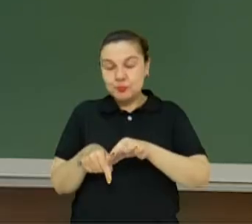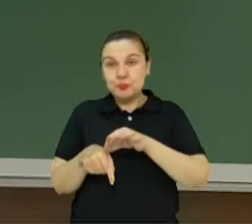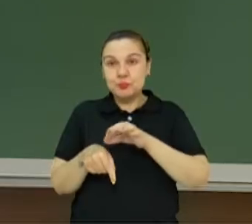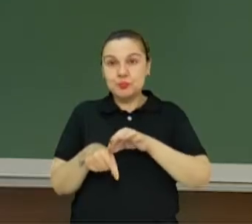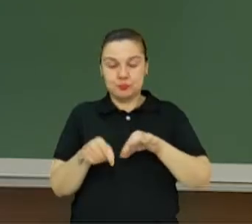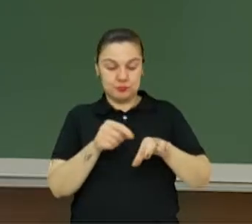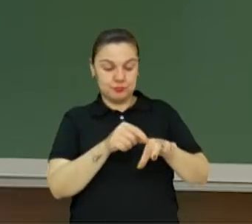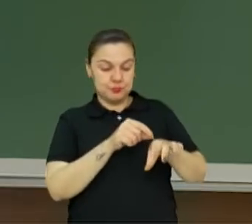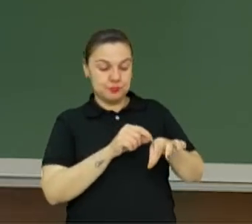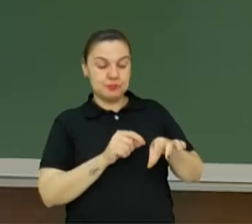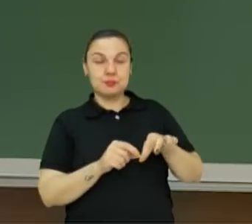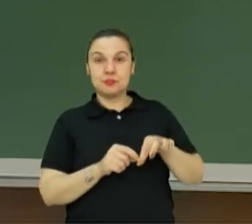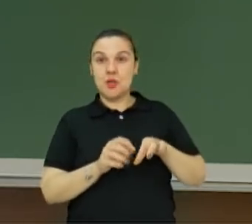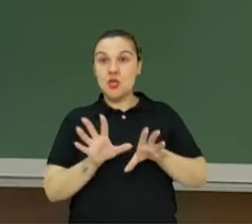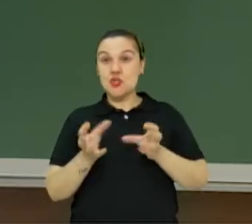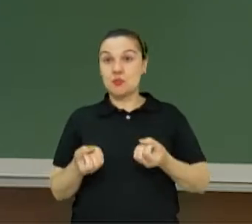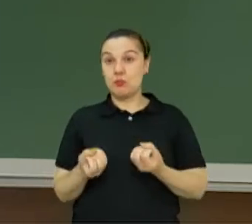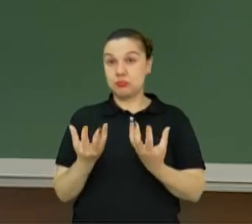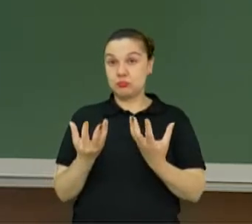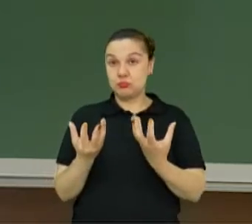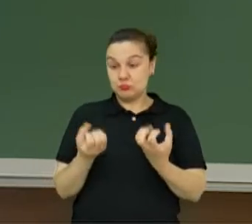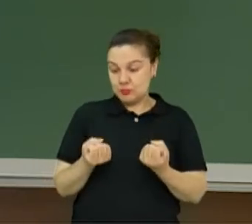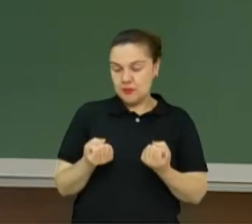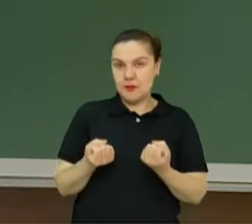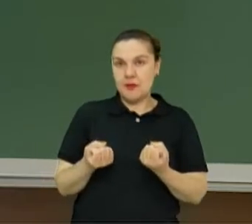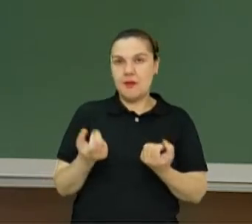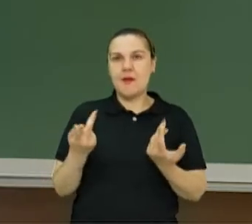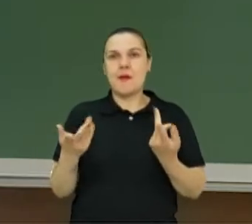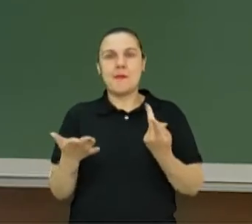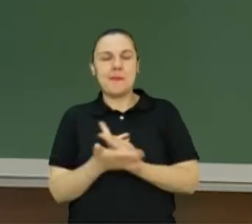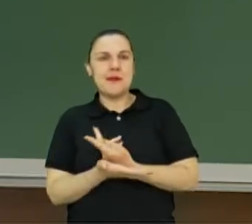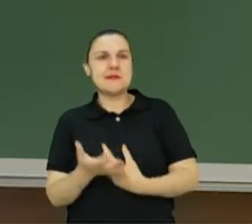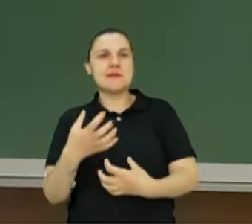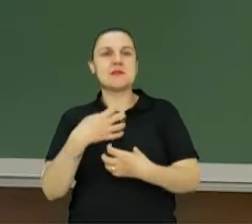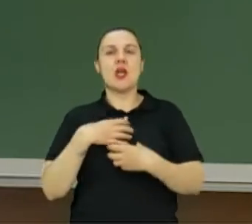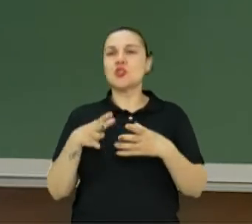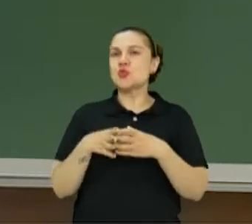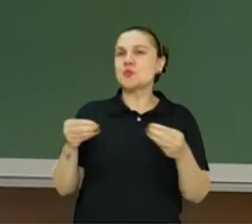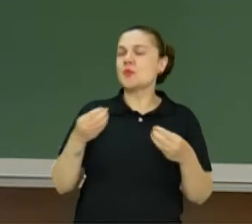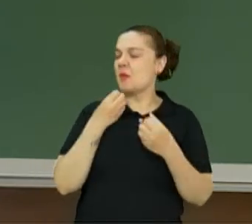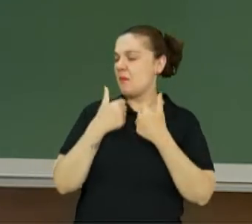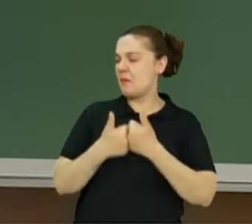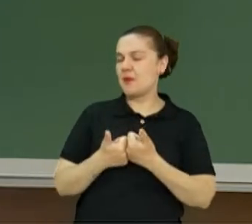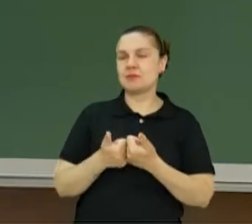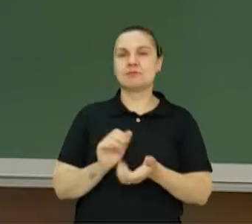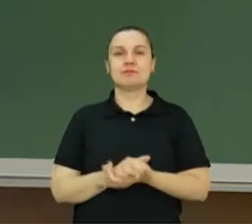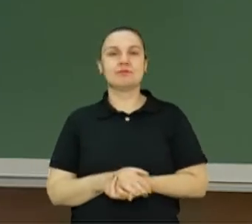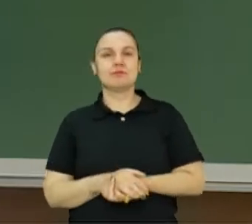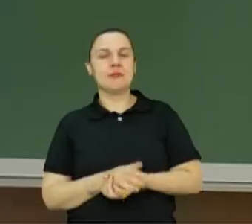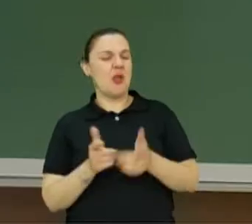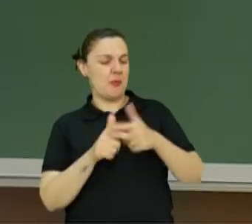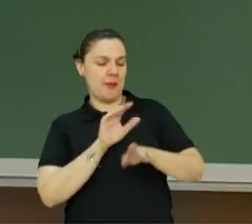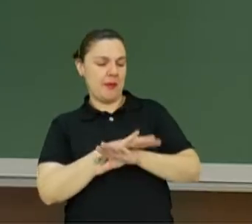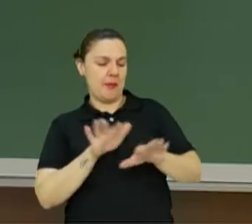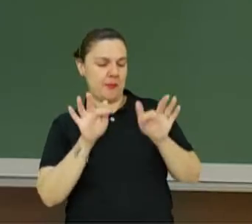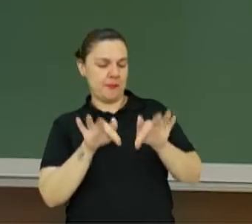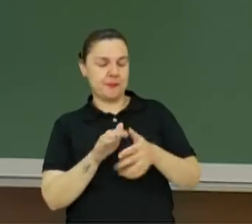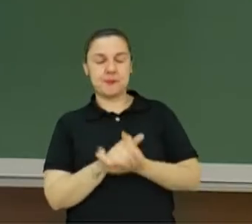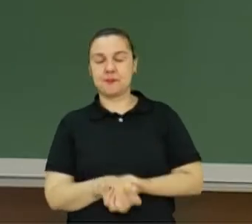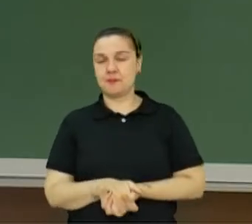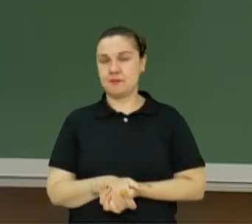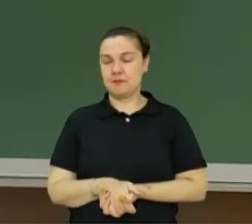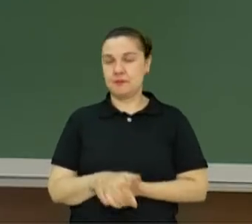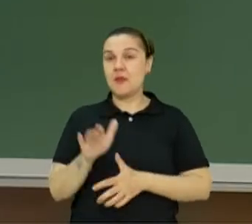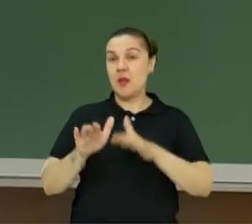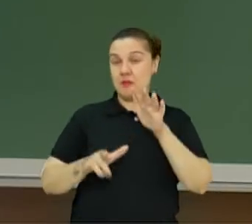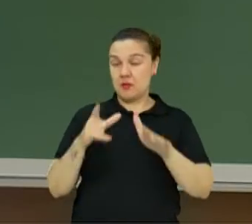e desaparecem, dando uma sensação então errônea, né, de que a pessoa está curada. Aquele problema acabou, né? Apesar